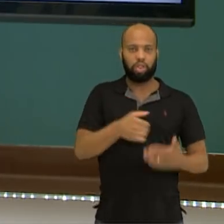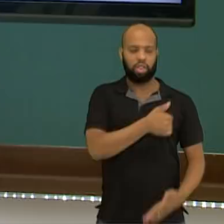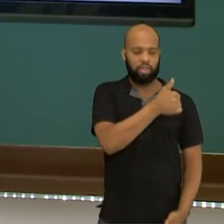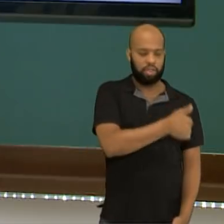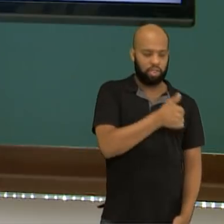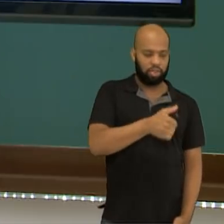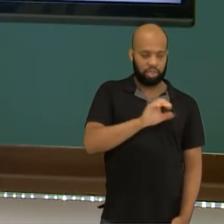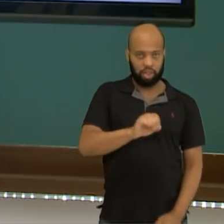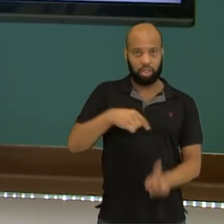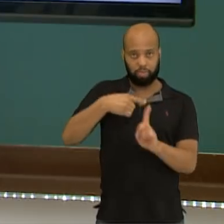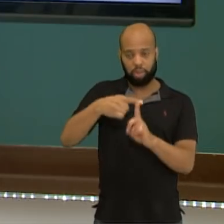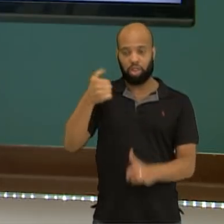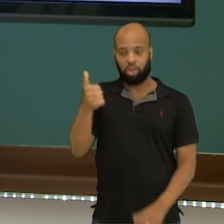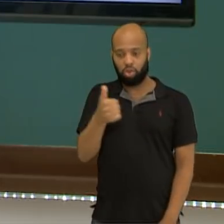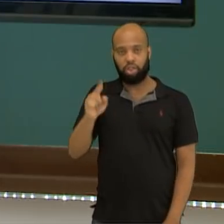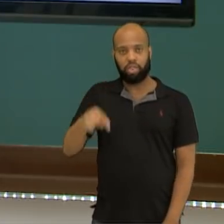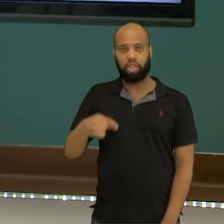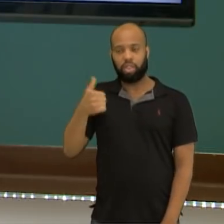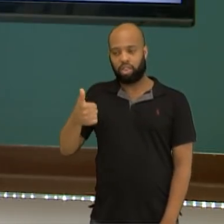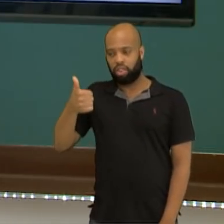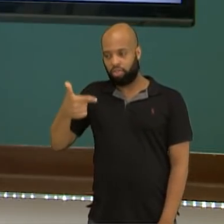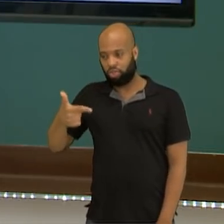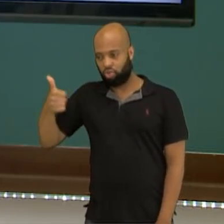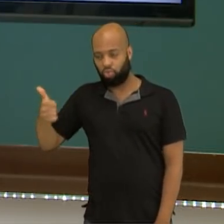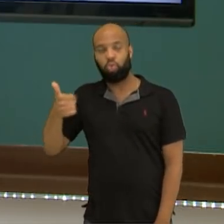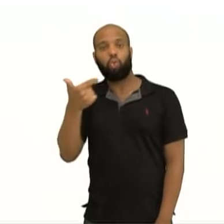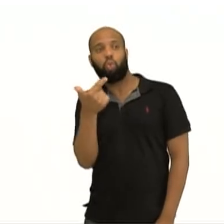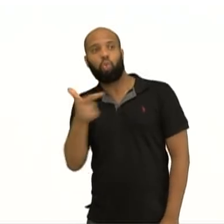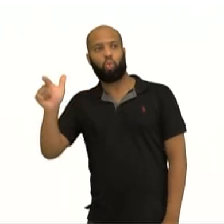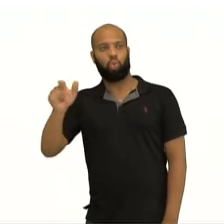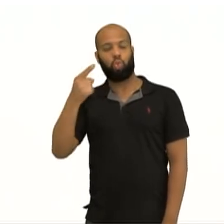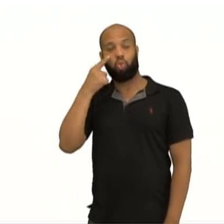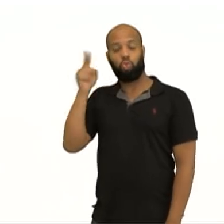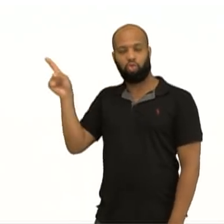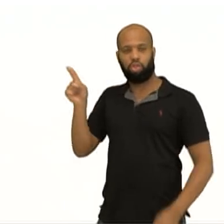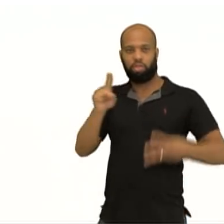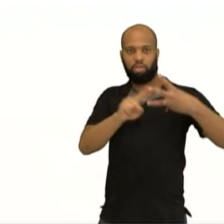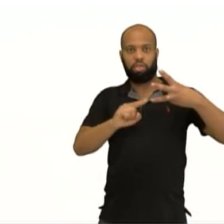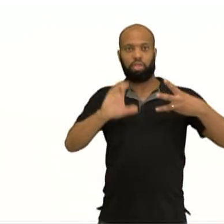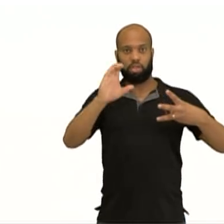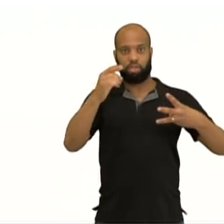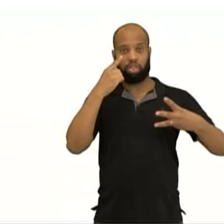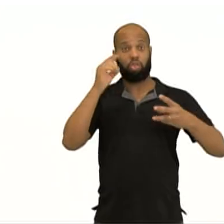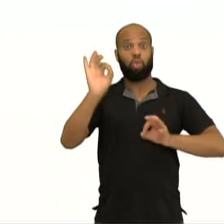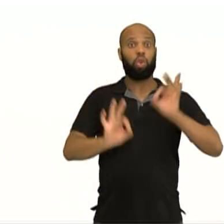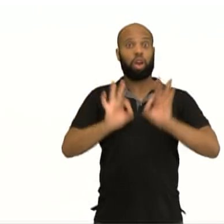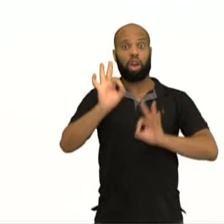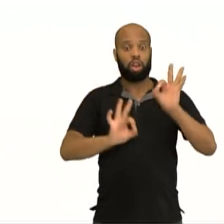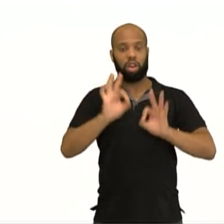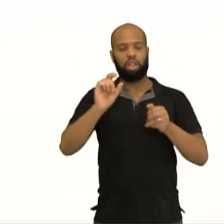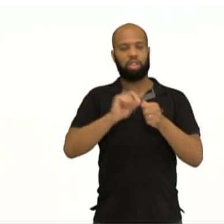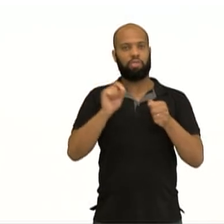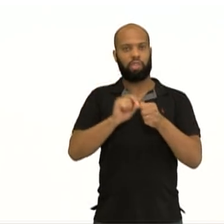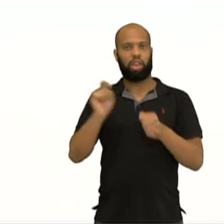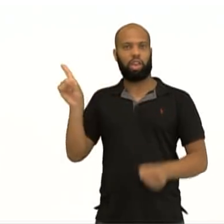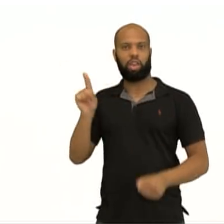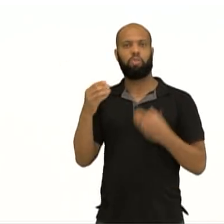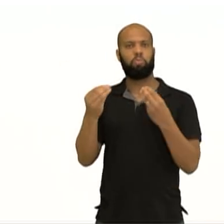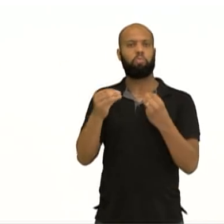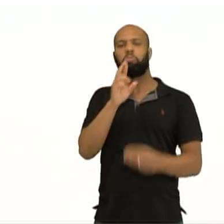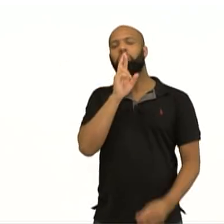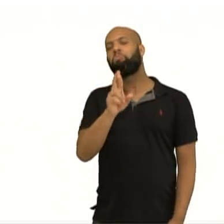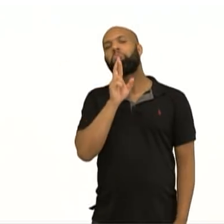121. Tudo bem? Muito bem. Mais um. Expoente 4 e base 1. O que será que vai